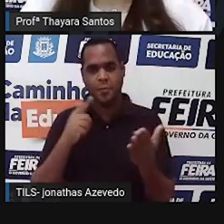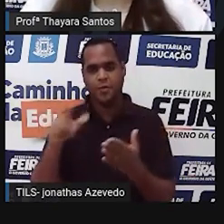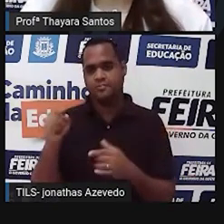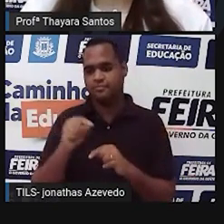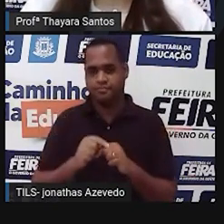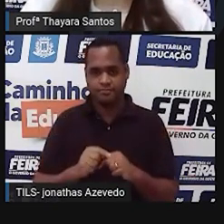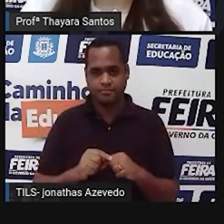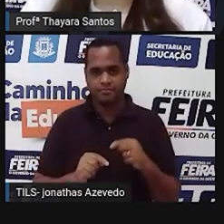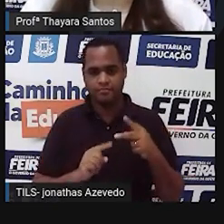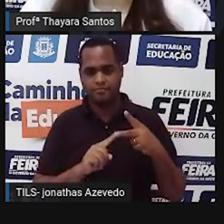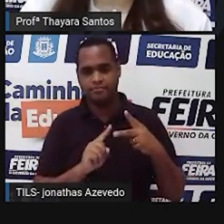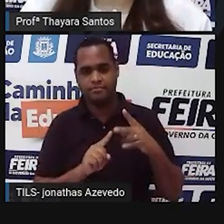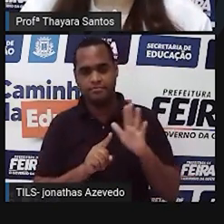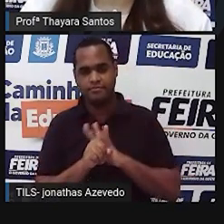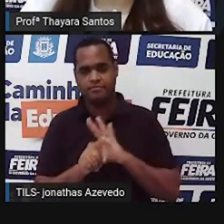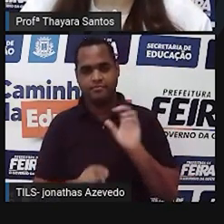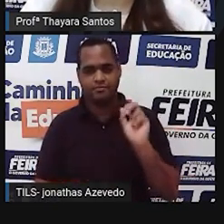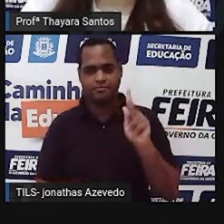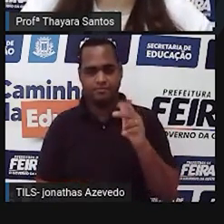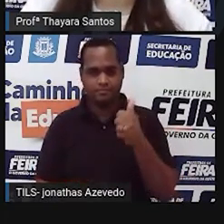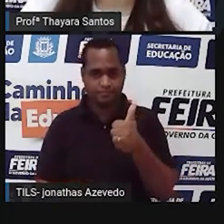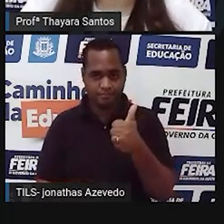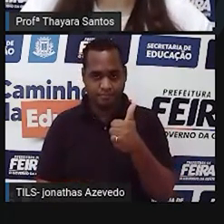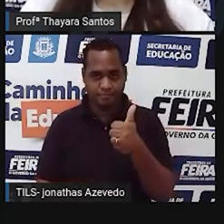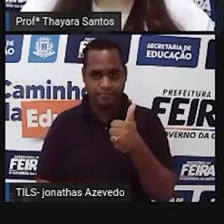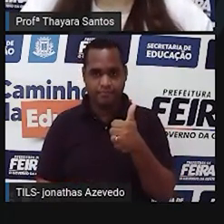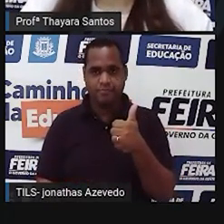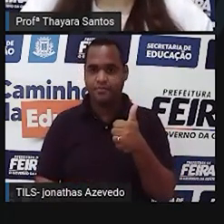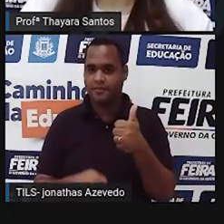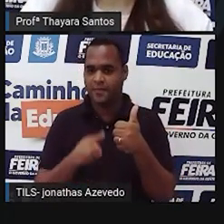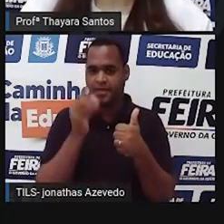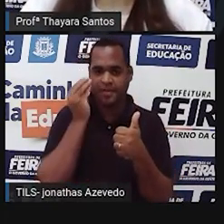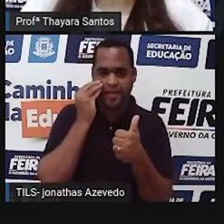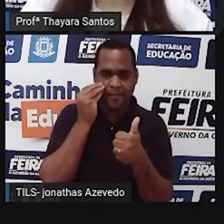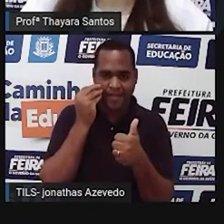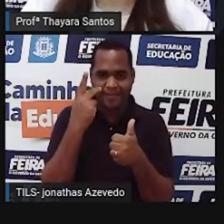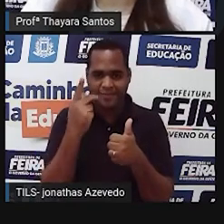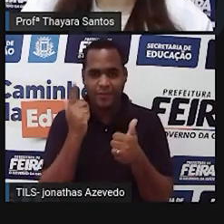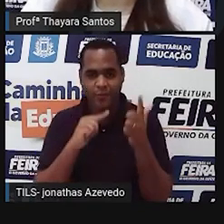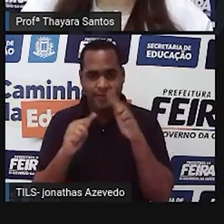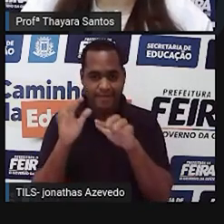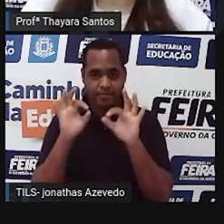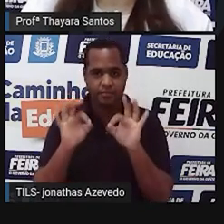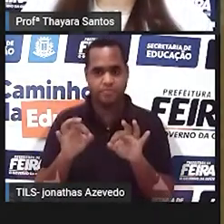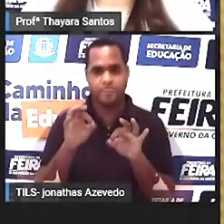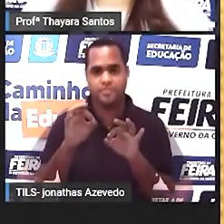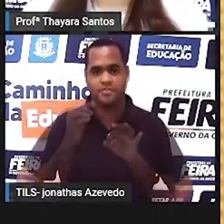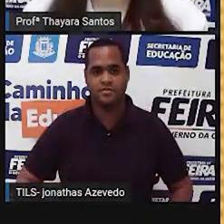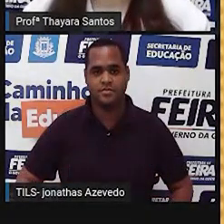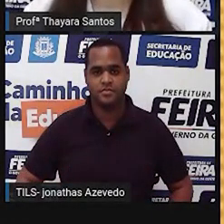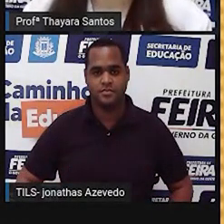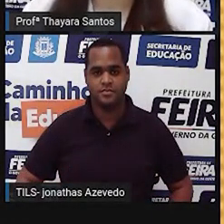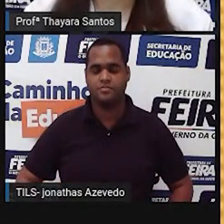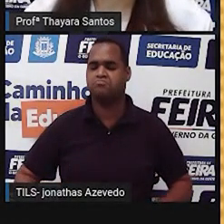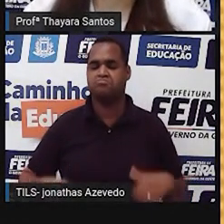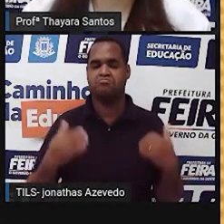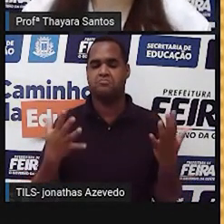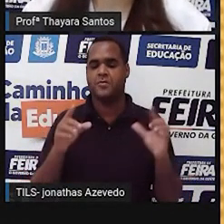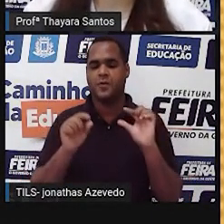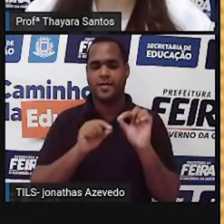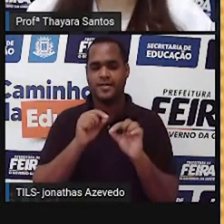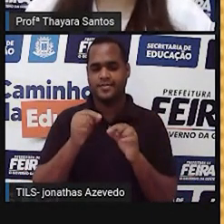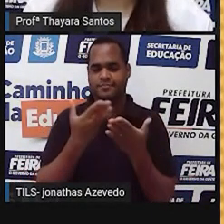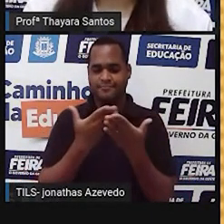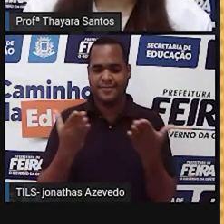vocês verem como é que vai funcionar, tá? Quero ver todo mundo testando aí os conhecimentos nesse joguinho. Então, gente, eu espero